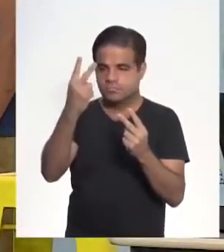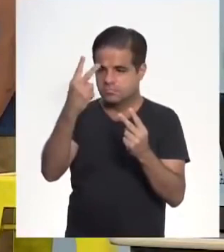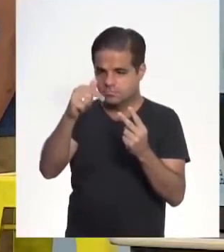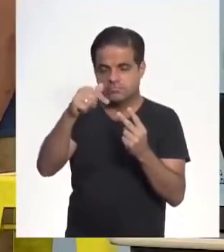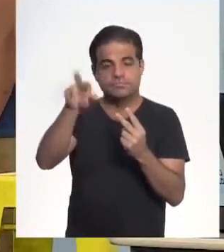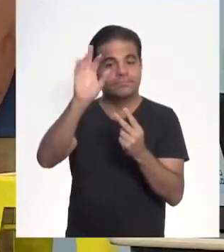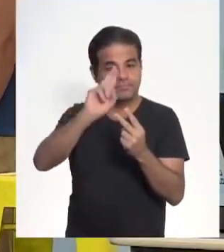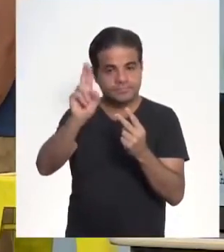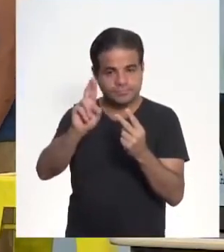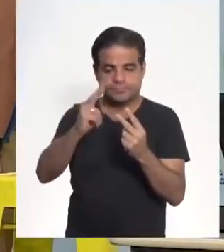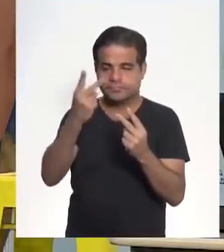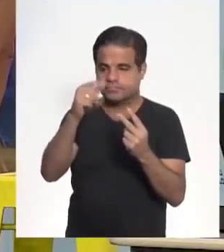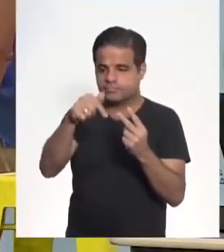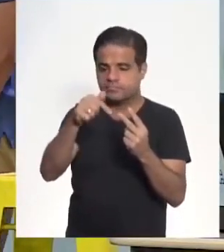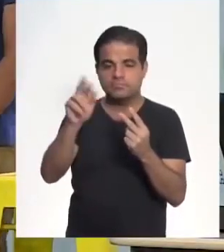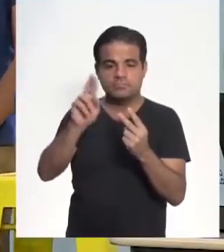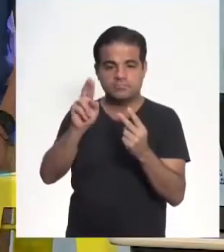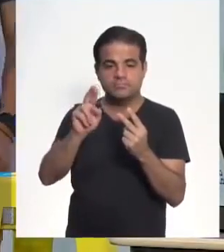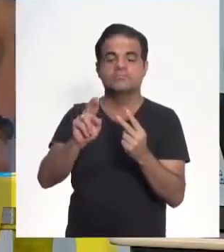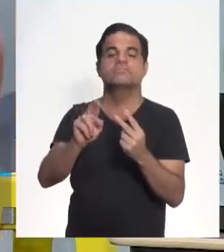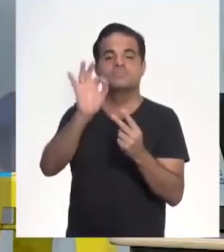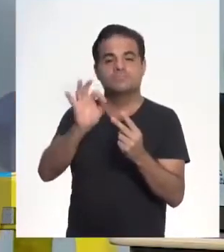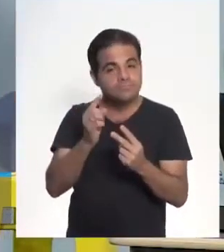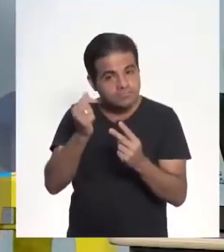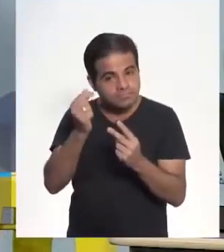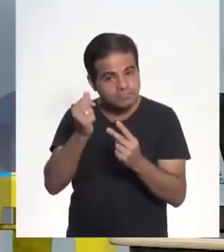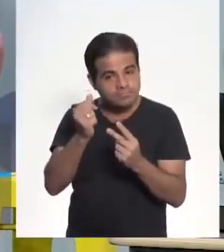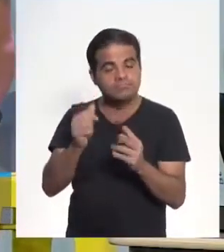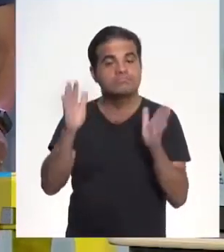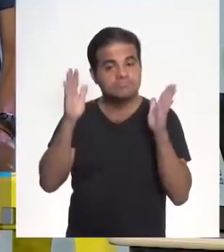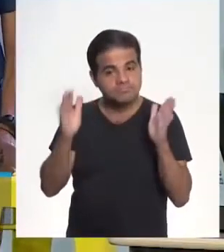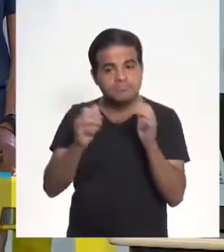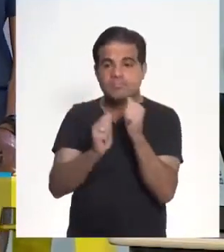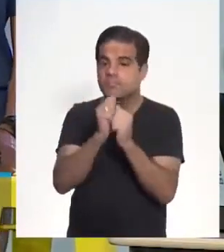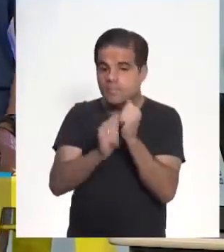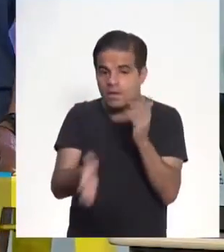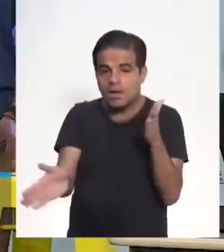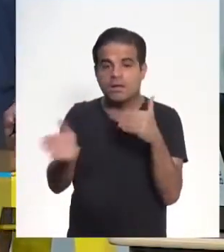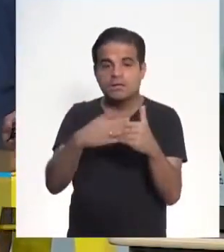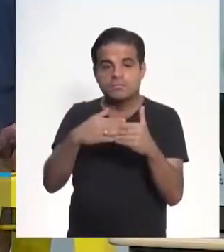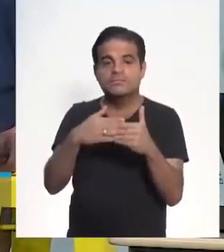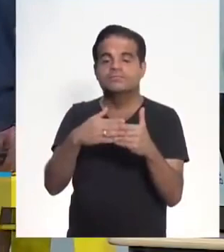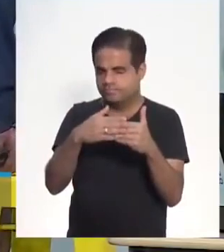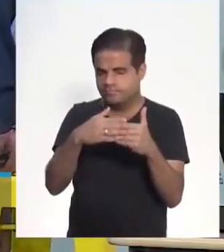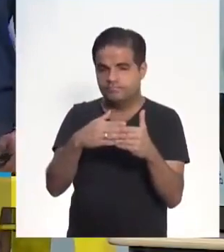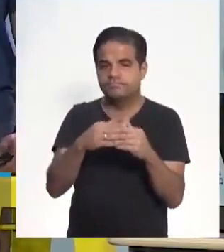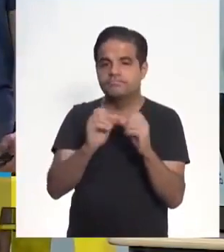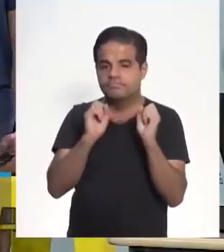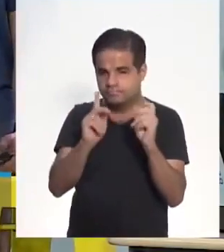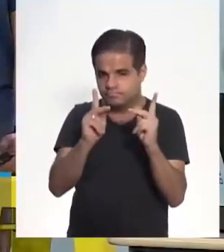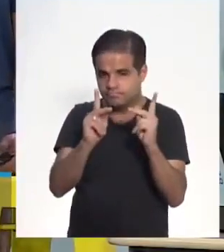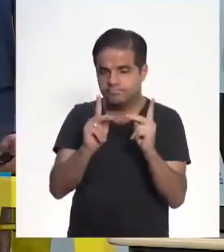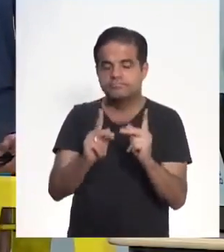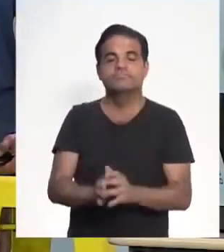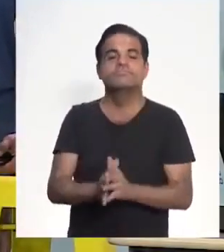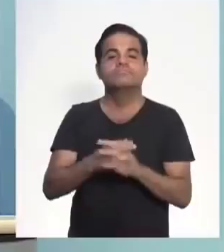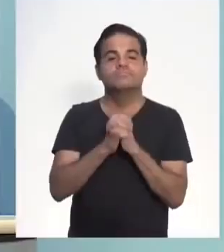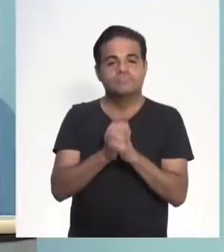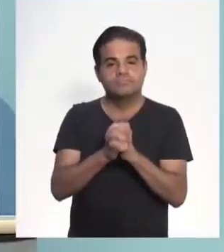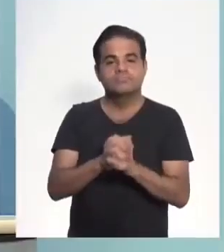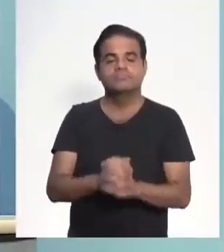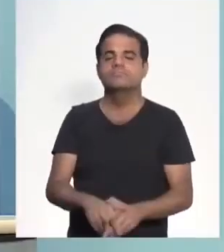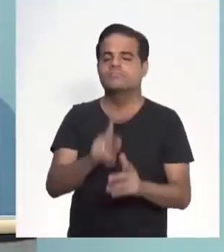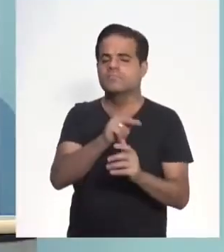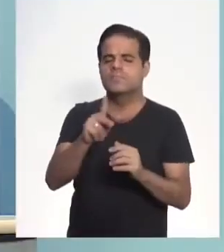R$27, tá? É o preço do pacote de arroz fechado aí de 5 quilogramas. É essa a ideia. Tudo bem? Deixa eu falar uma coisa. Diga.